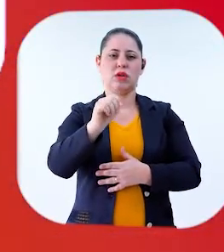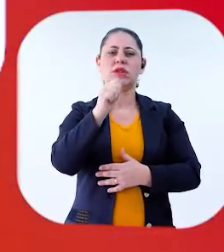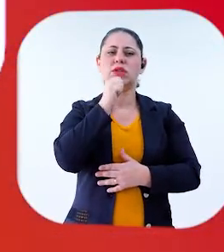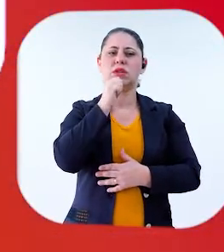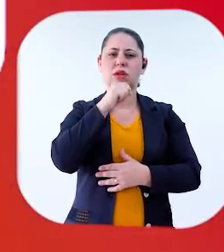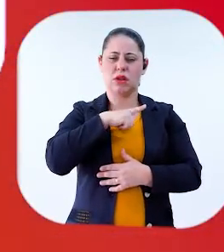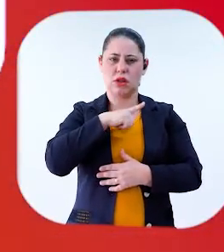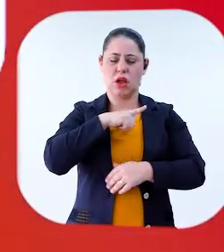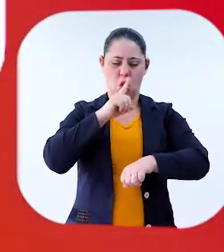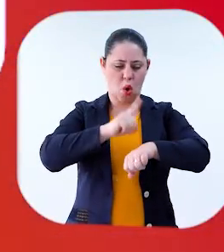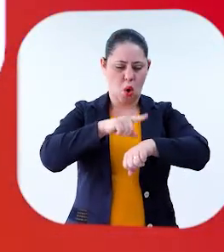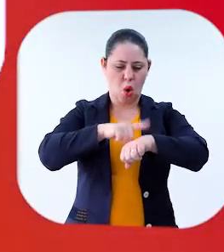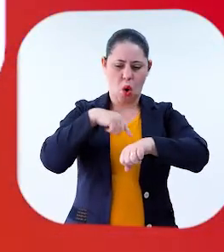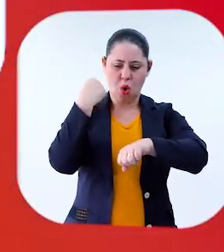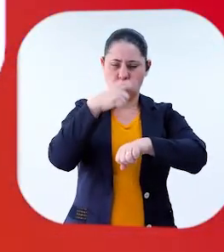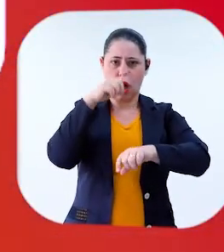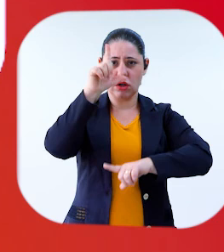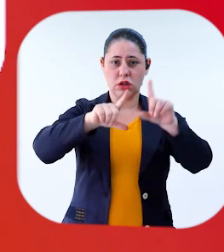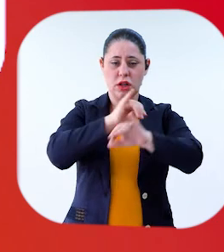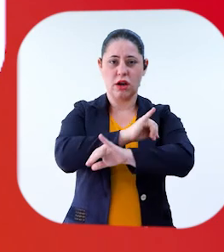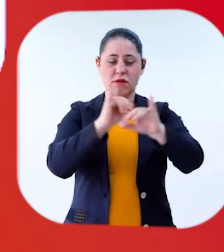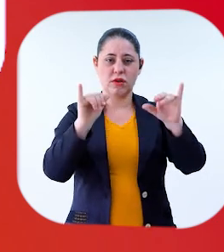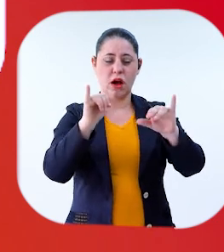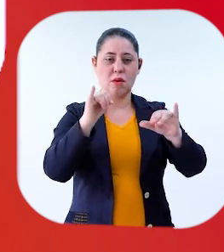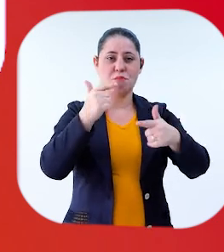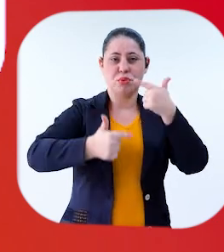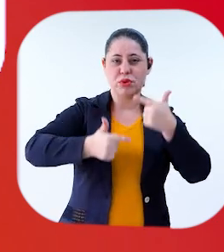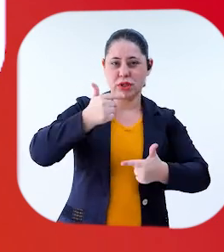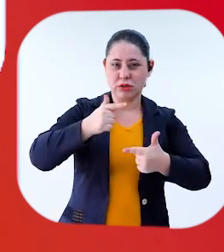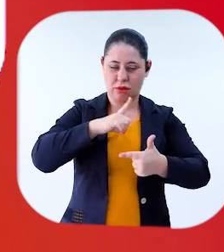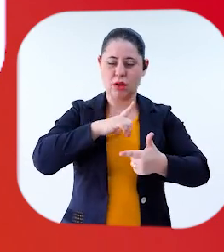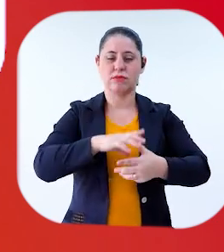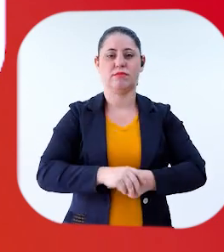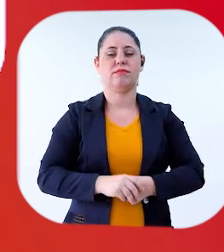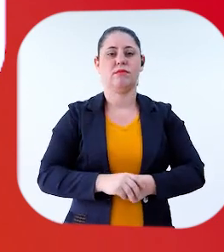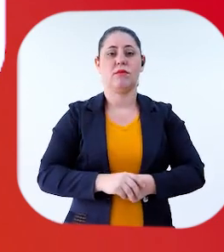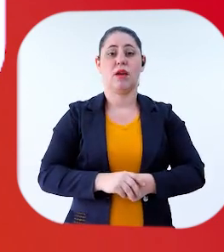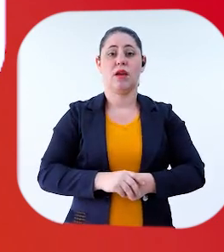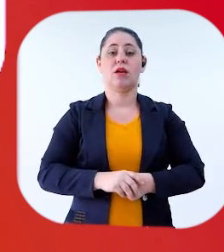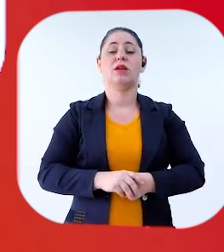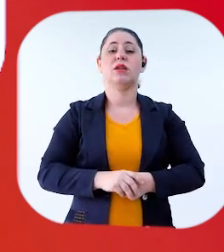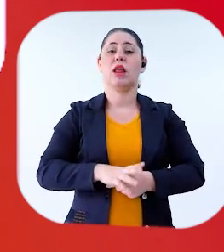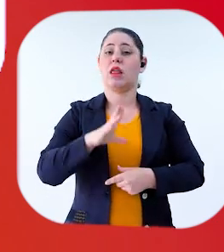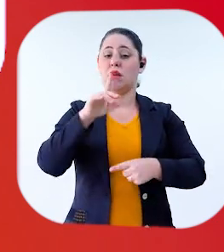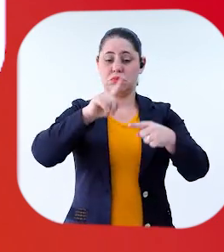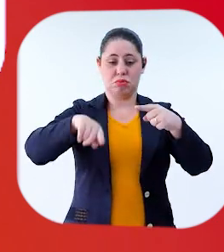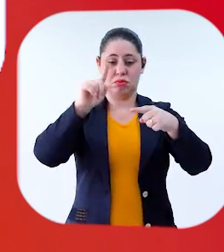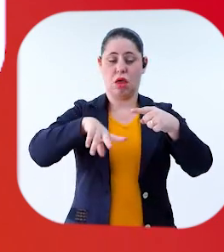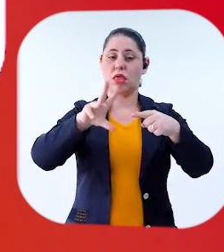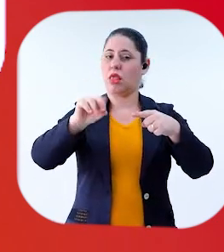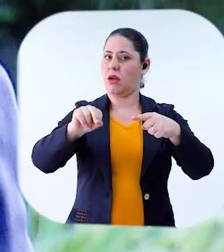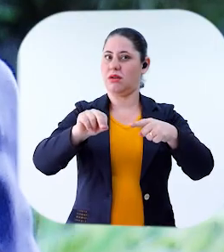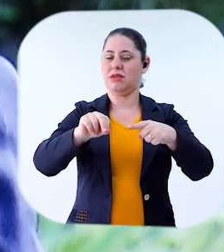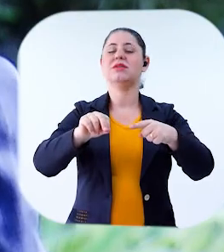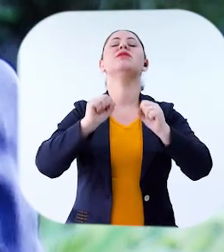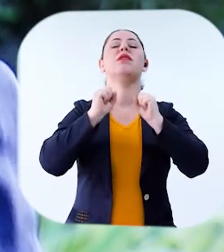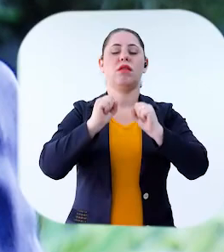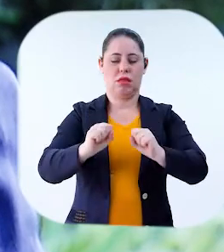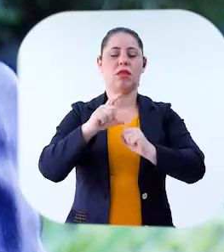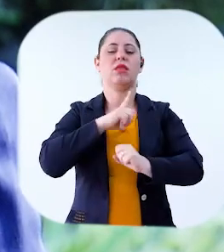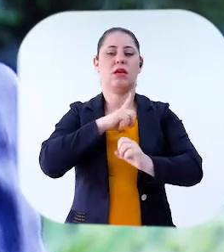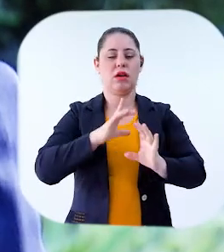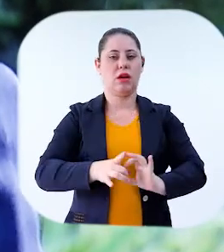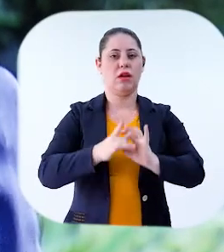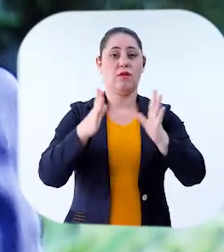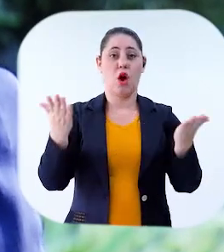Kageyama pergunta, ainda existirá horário político? A gente acabou de falar, mas também vamos reforçar, o horário político não foi suspenso. Ainda existirá